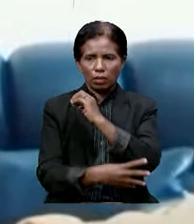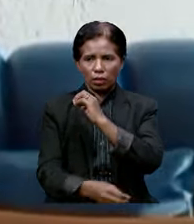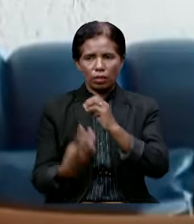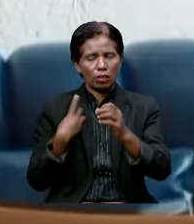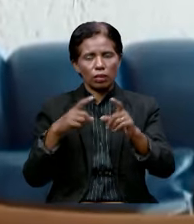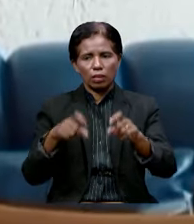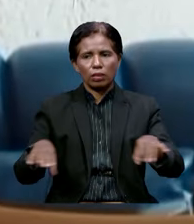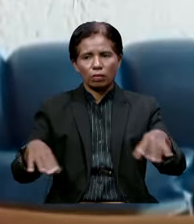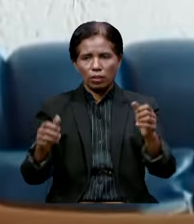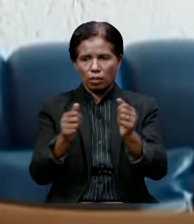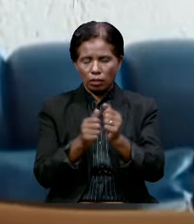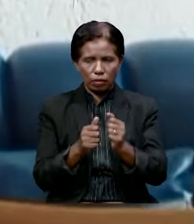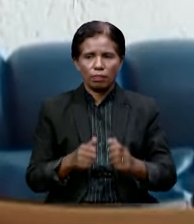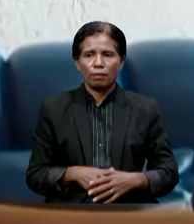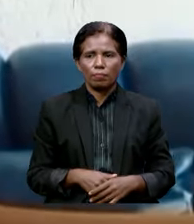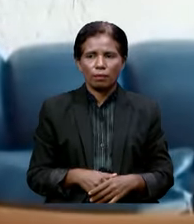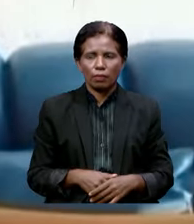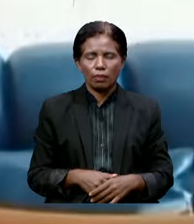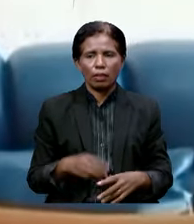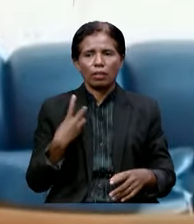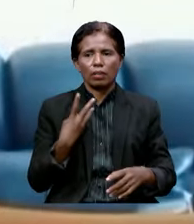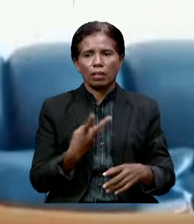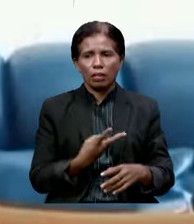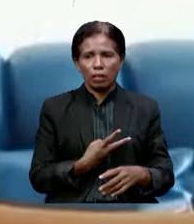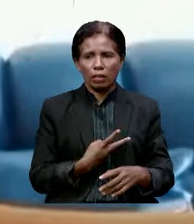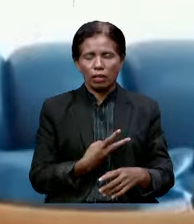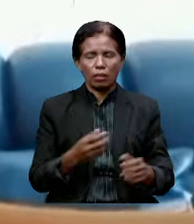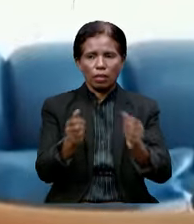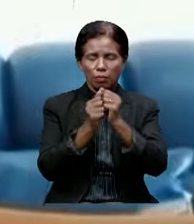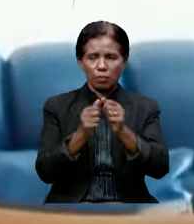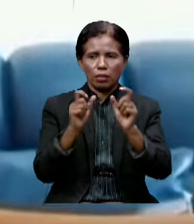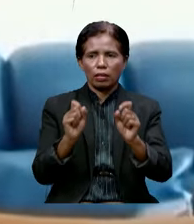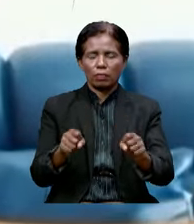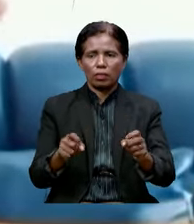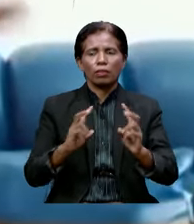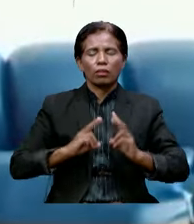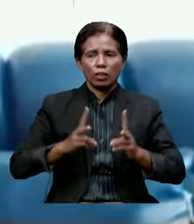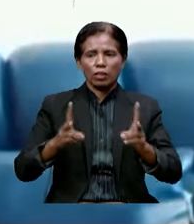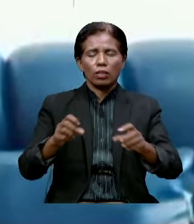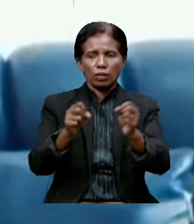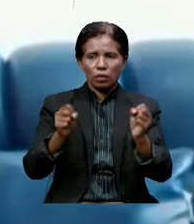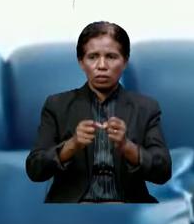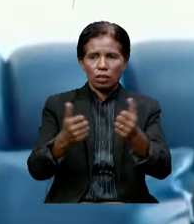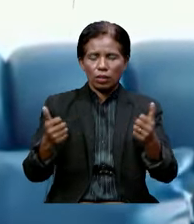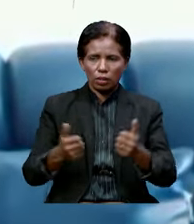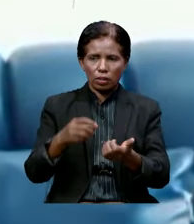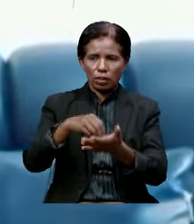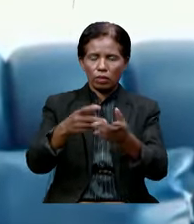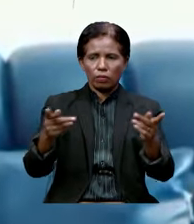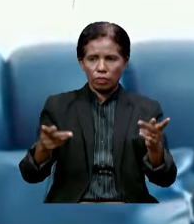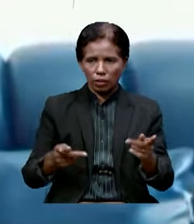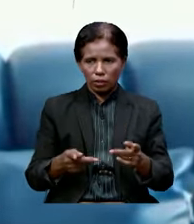cooperar muito. Veterano não é muito cari, senhora, ita, anza dele não é muito, que tem dia, veterano não é belequia, suco, caldeia, mas tem dia, fatinida,